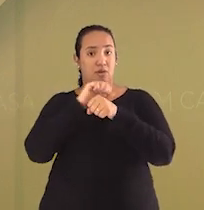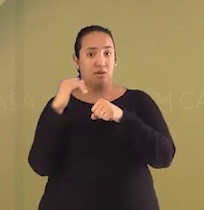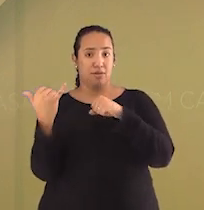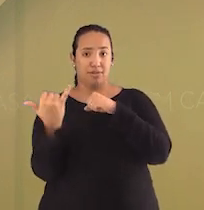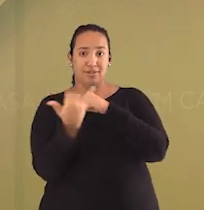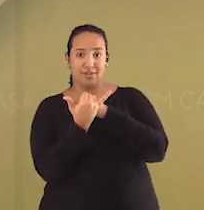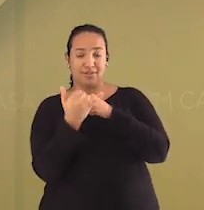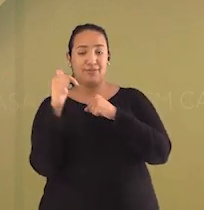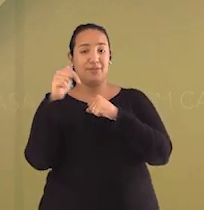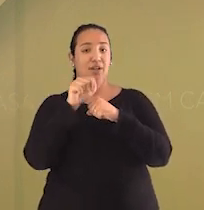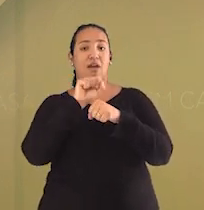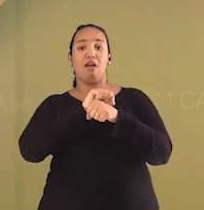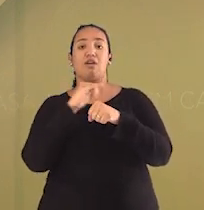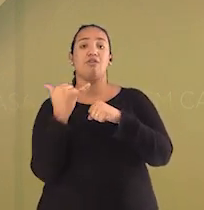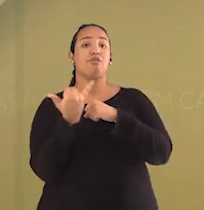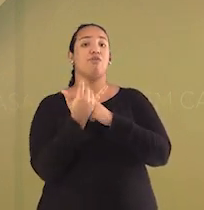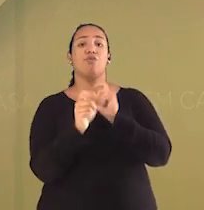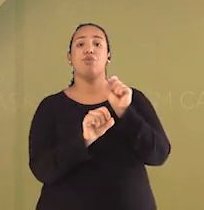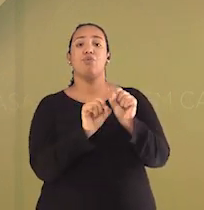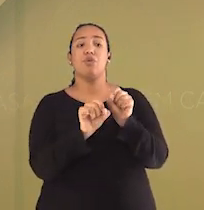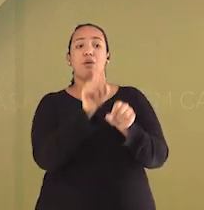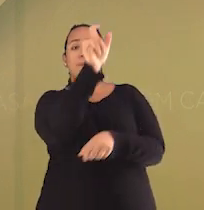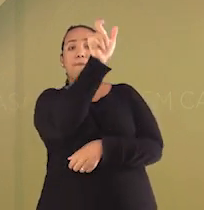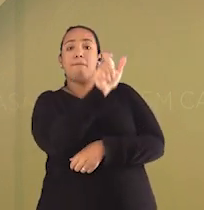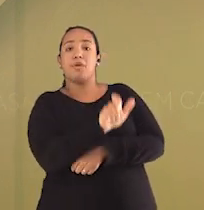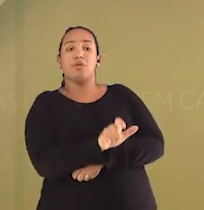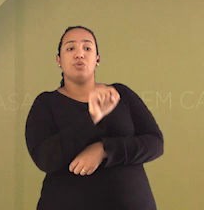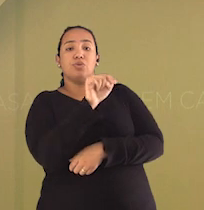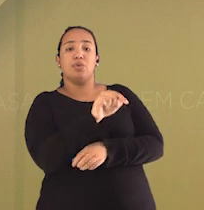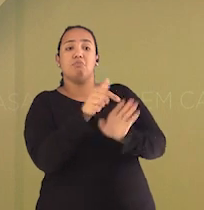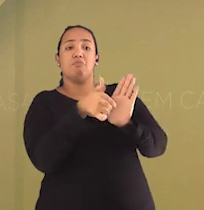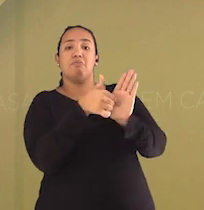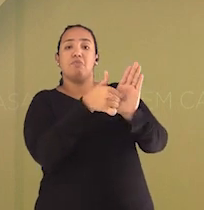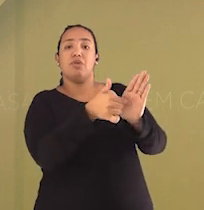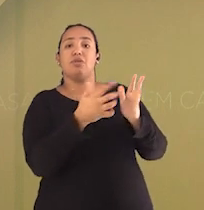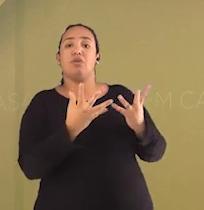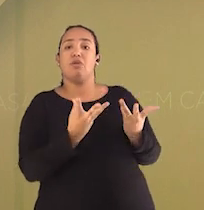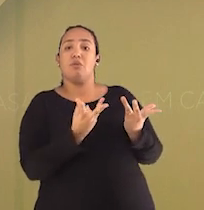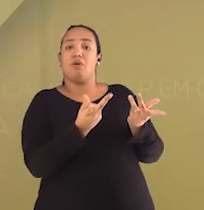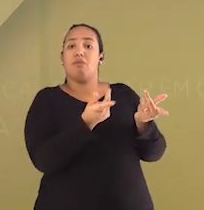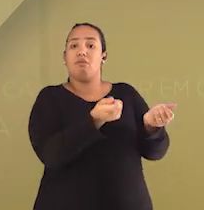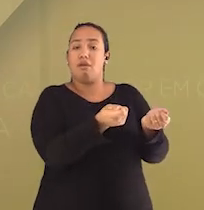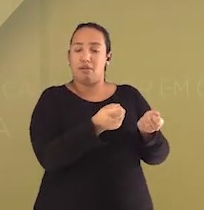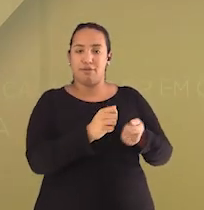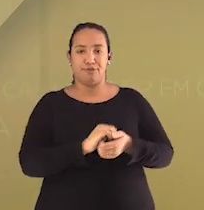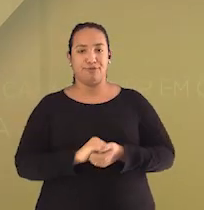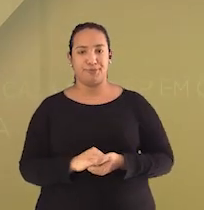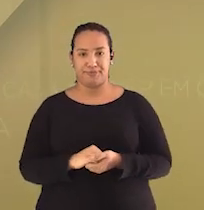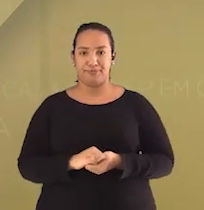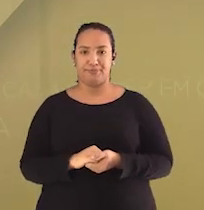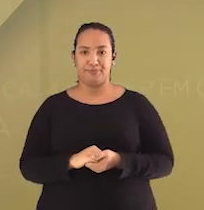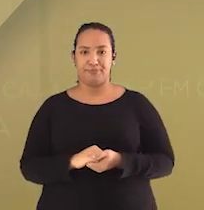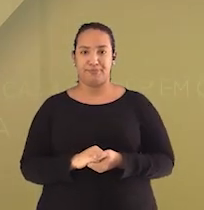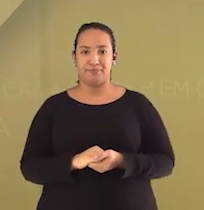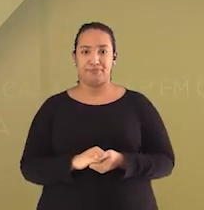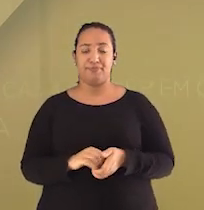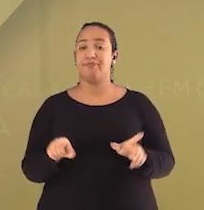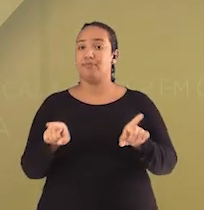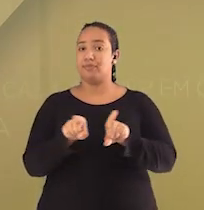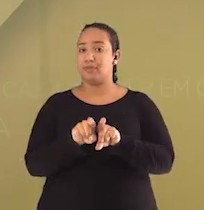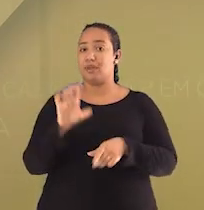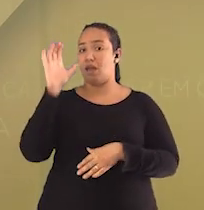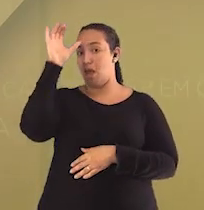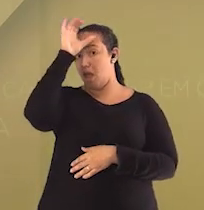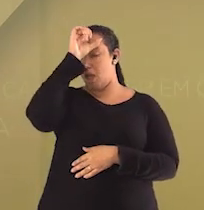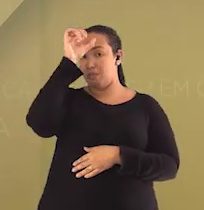para descrever e dar qualidades às pessoas, e outras coisas também. Aprendemos como se pergunta as